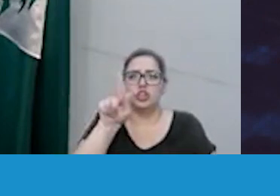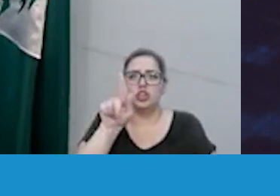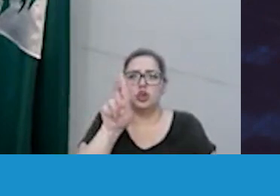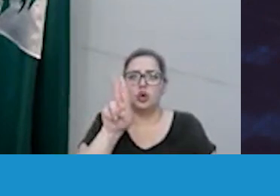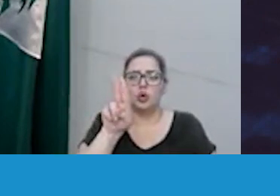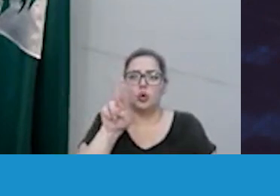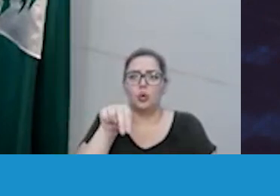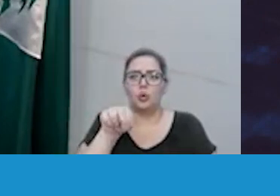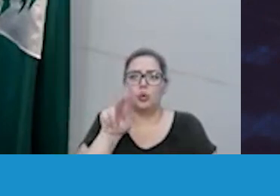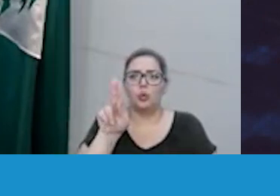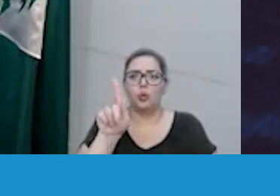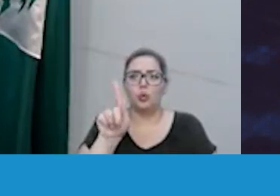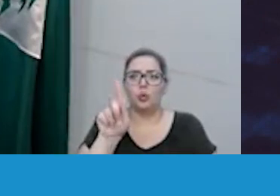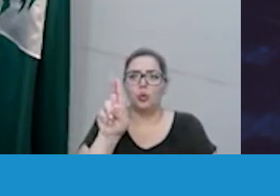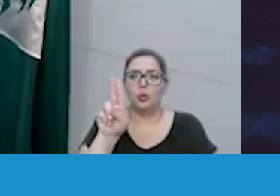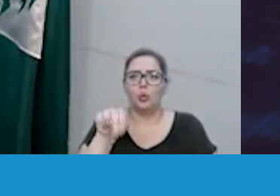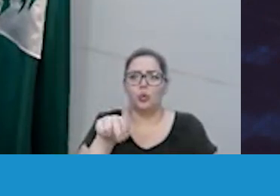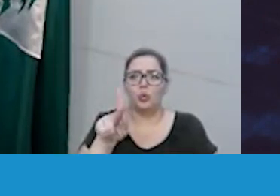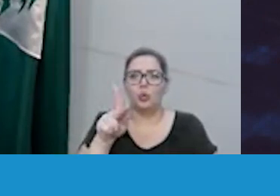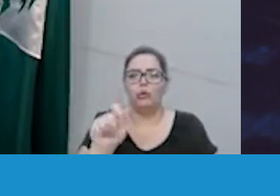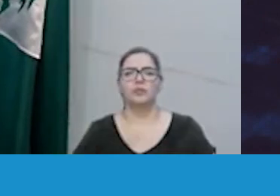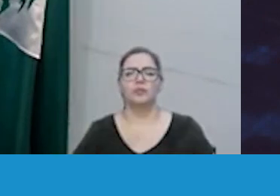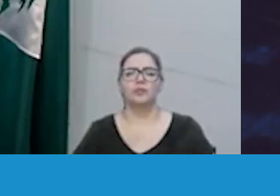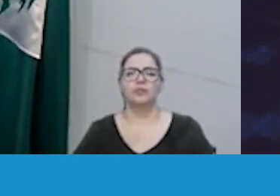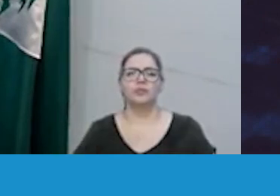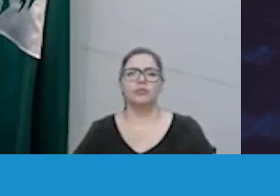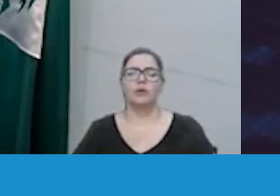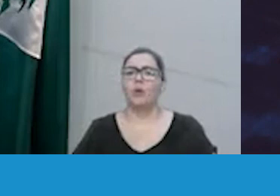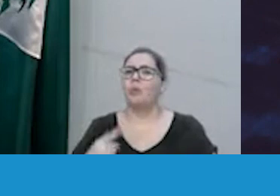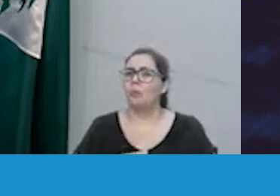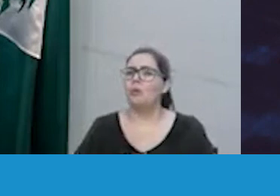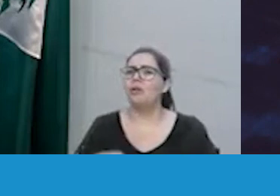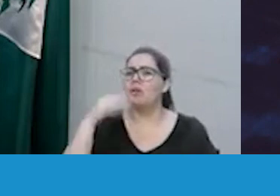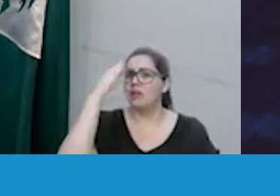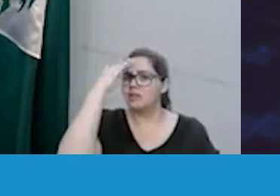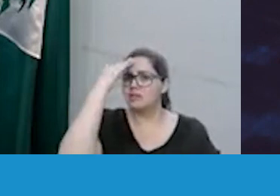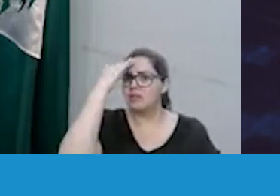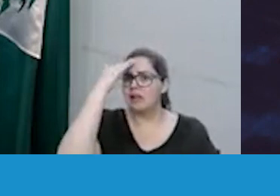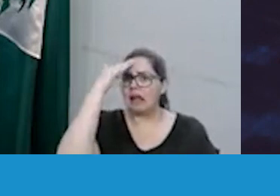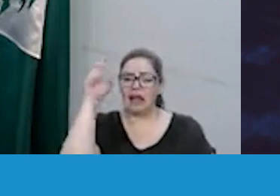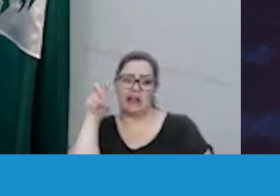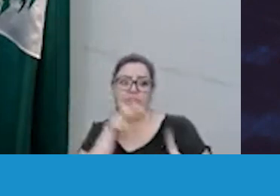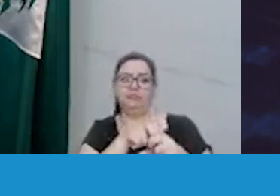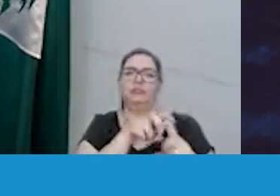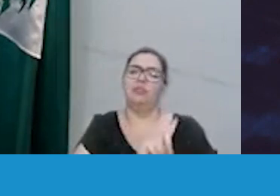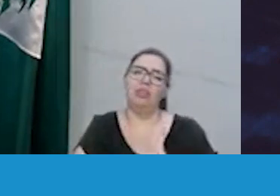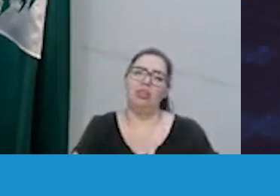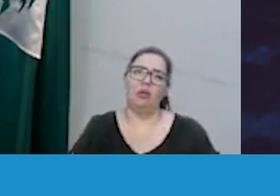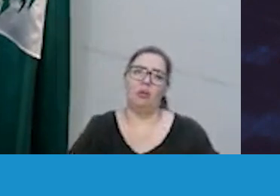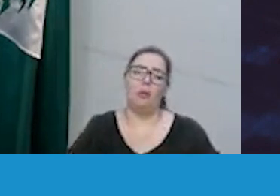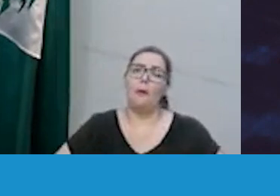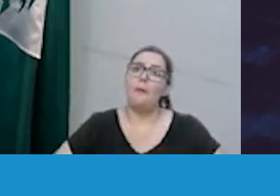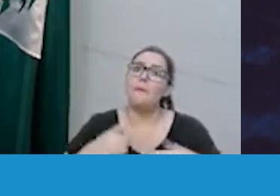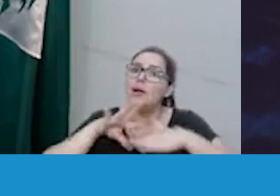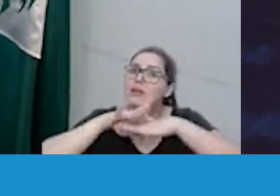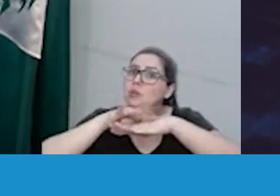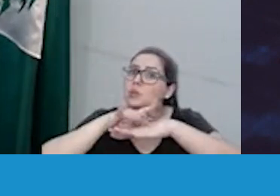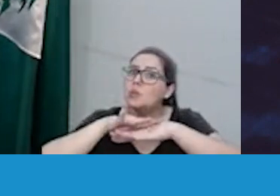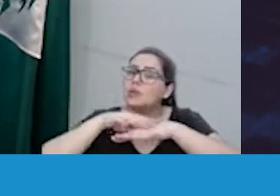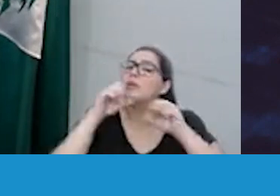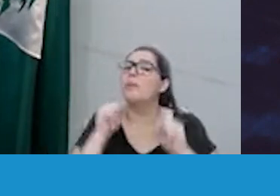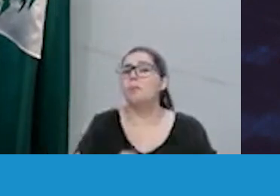venceu uma vida aqui no município de sorriso não é um acidente é uma doença que dava para prevenir